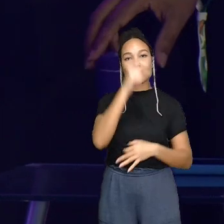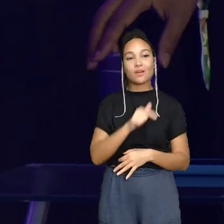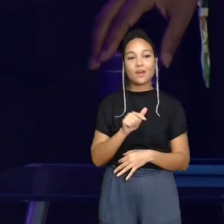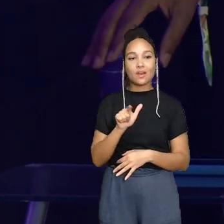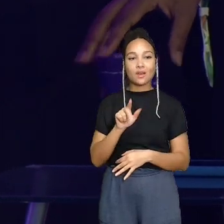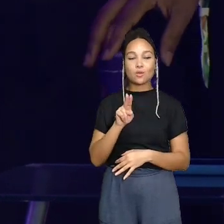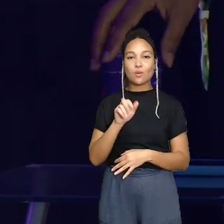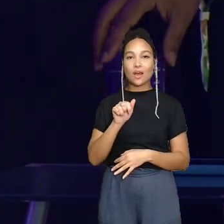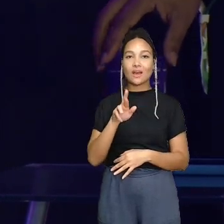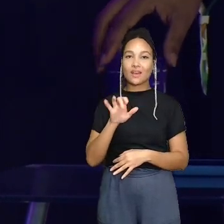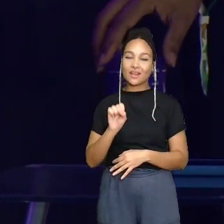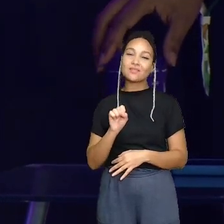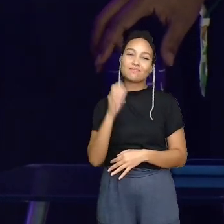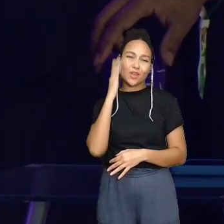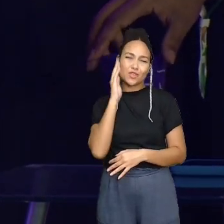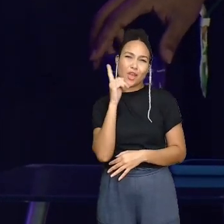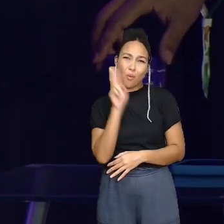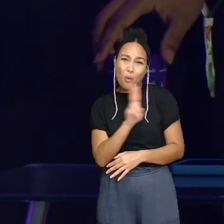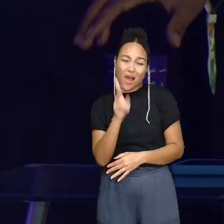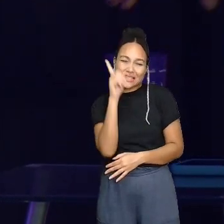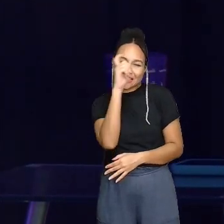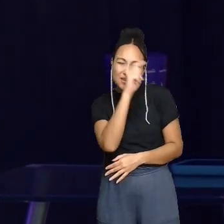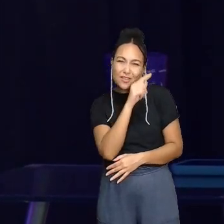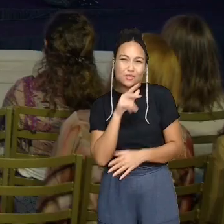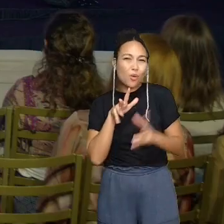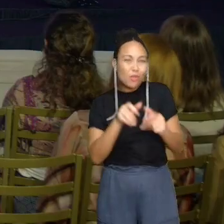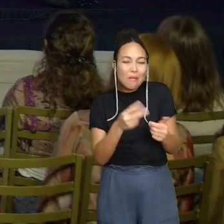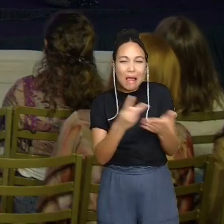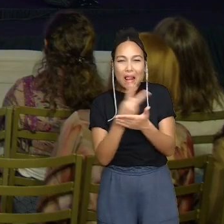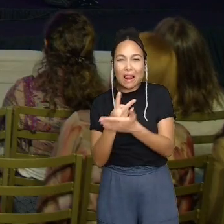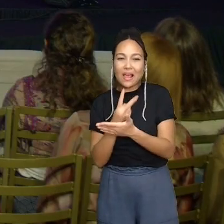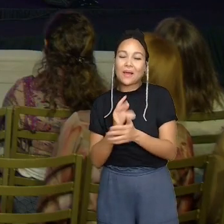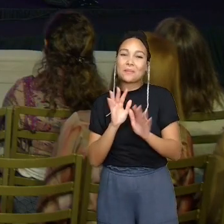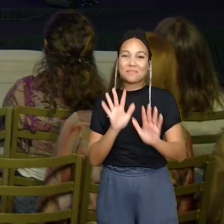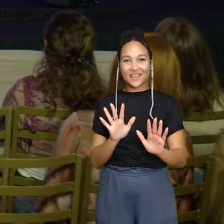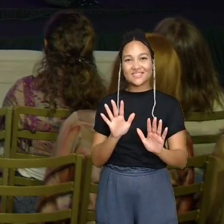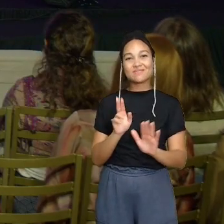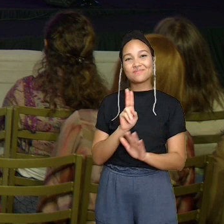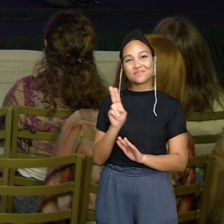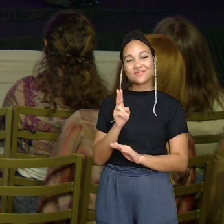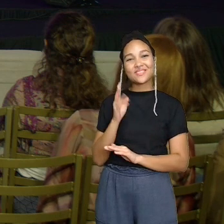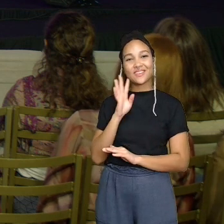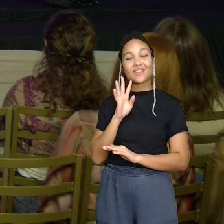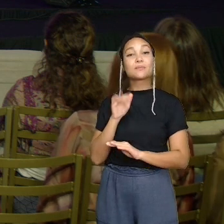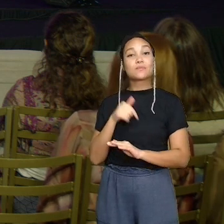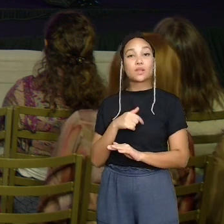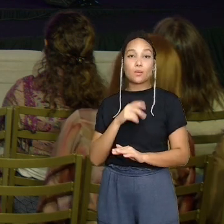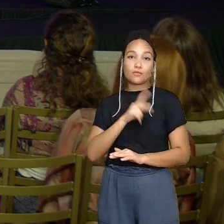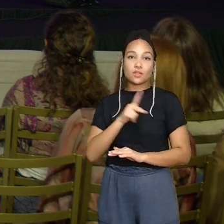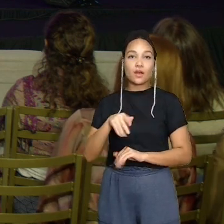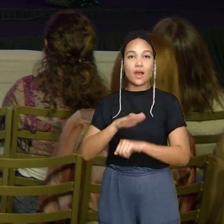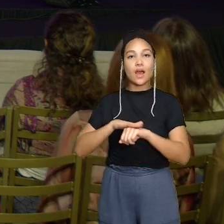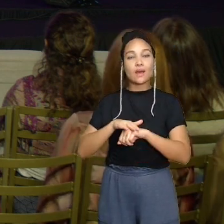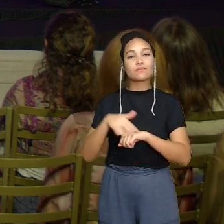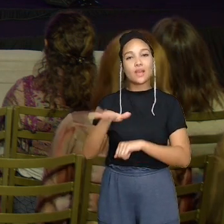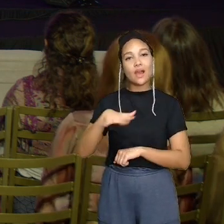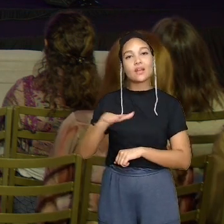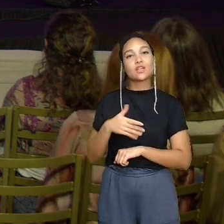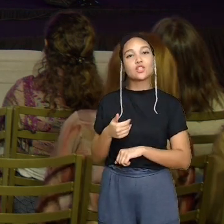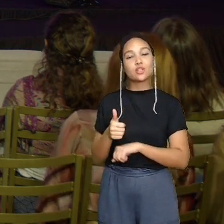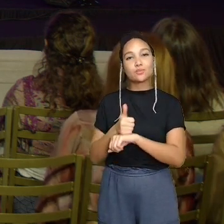difícil, eu sei, todo mundo erra. Não tem como não. Mas eu sou profissional de educação física